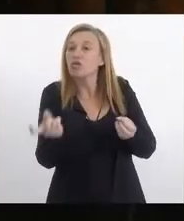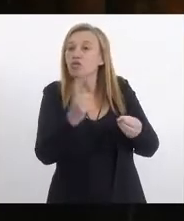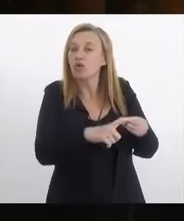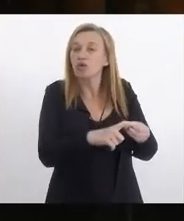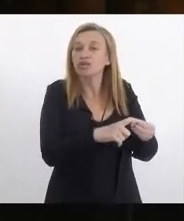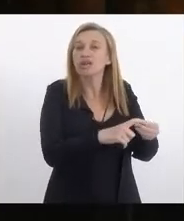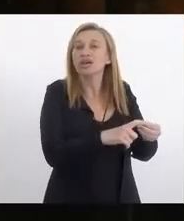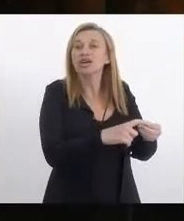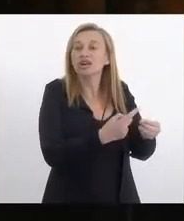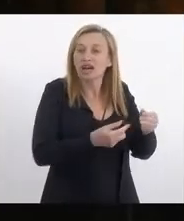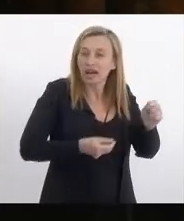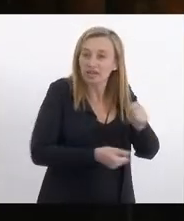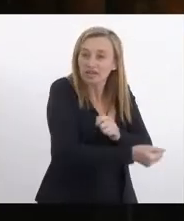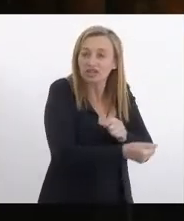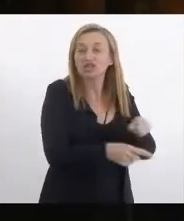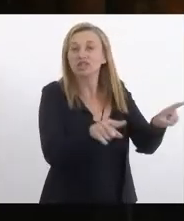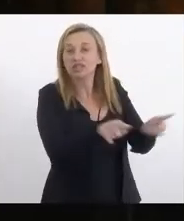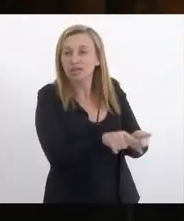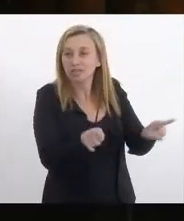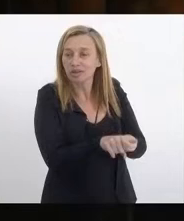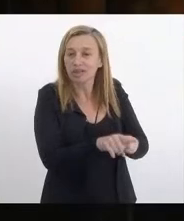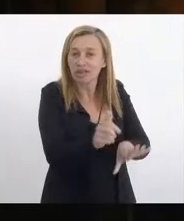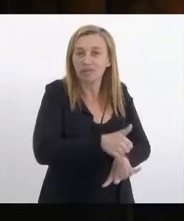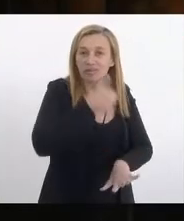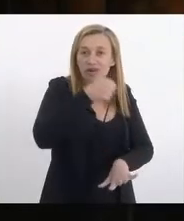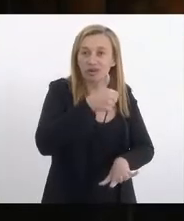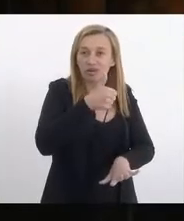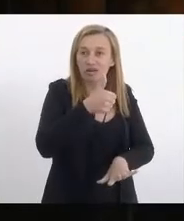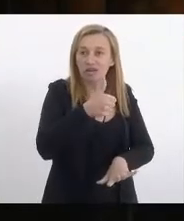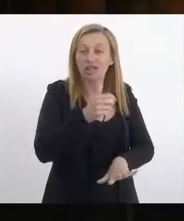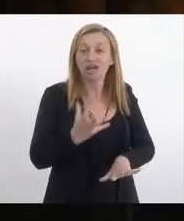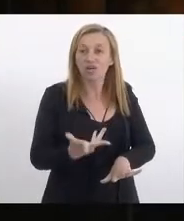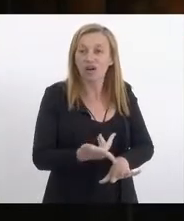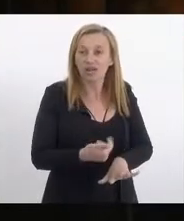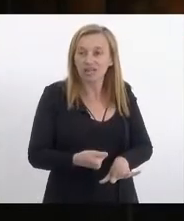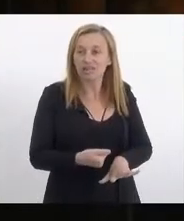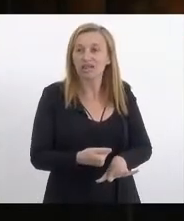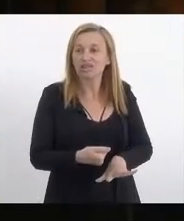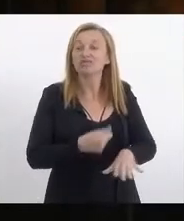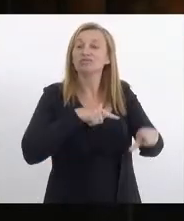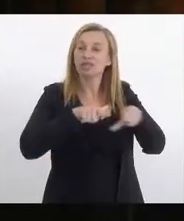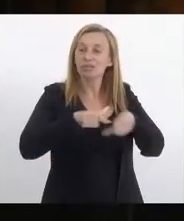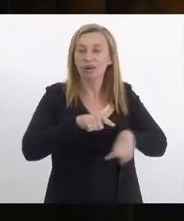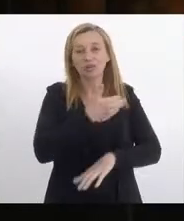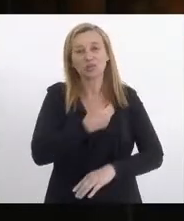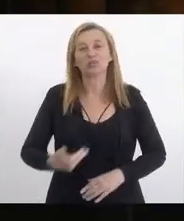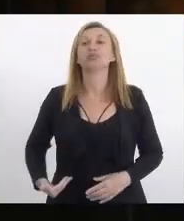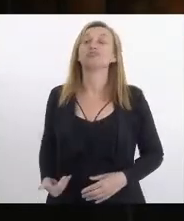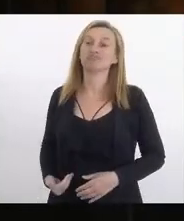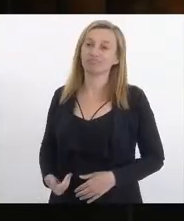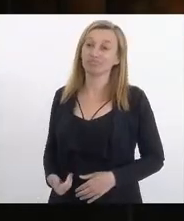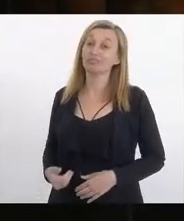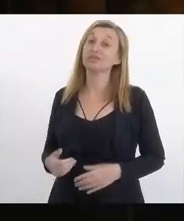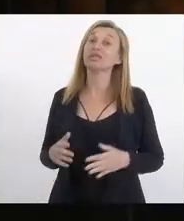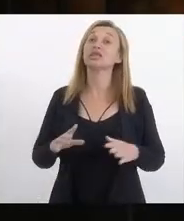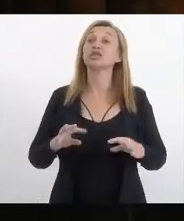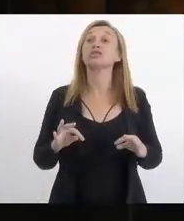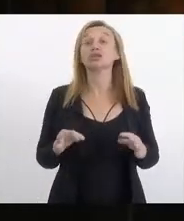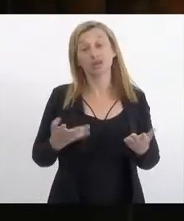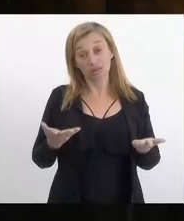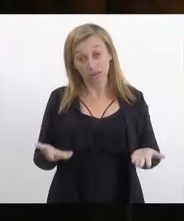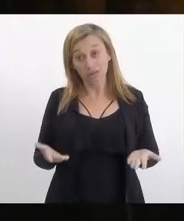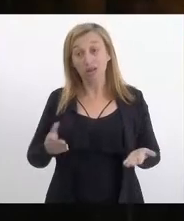a investir e também melhora-se a qualidade do serviço público. E, para isso,